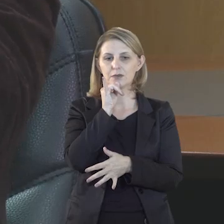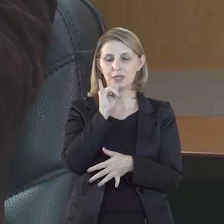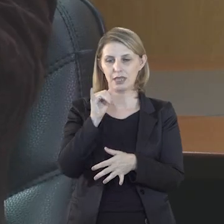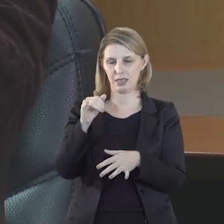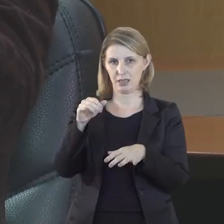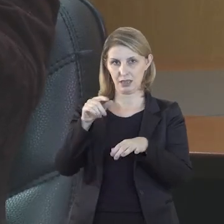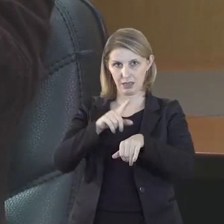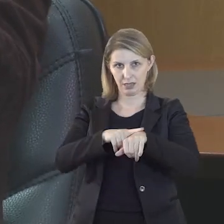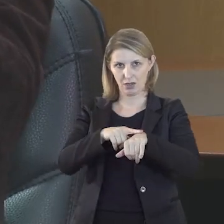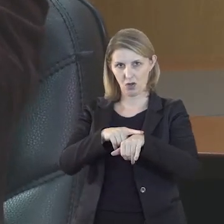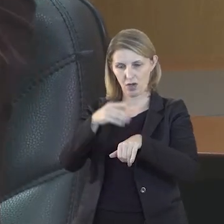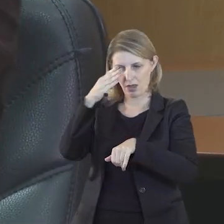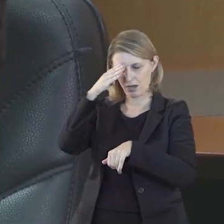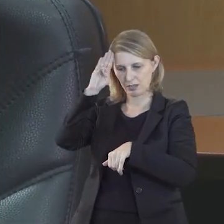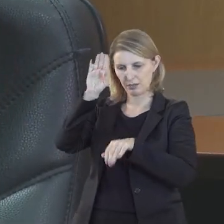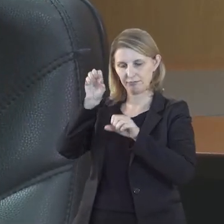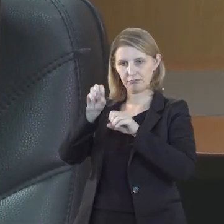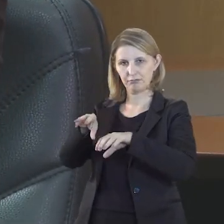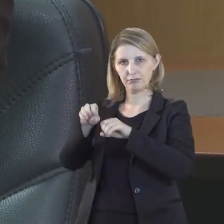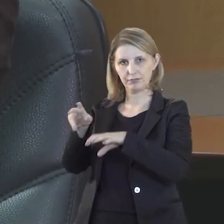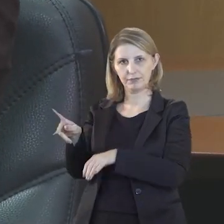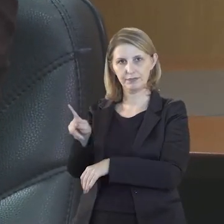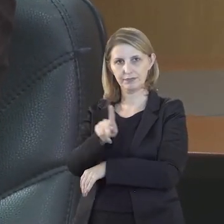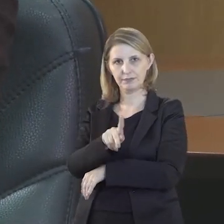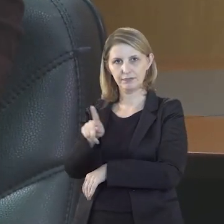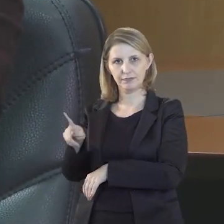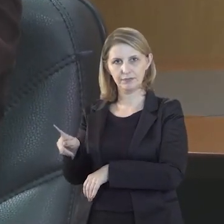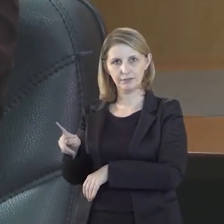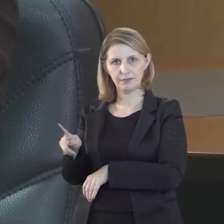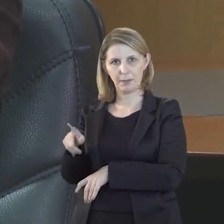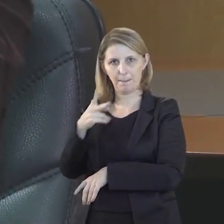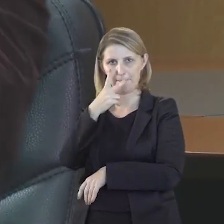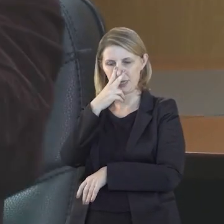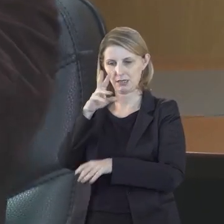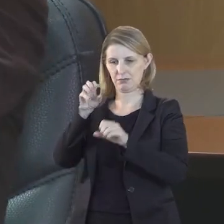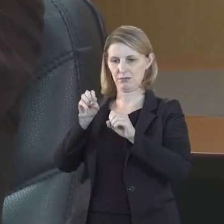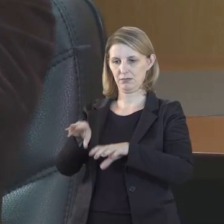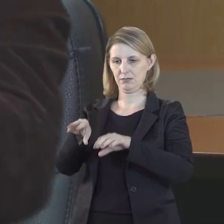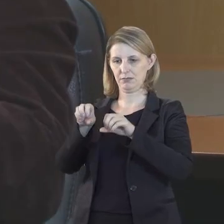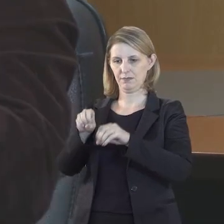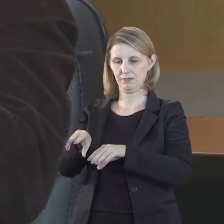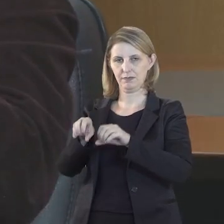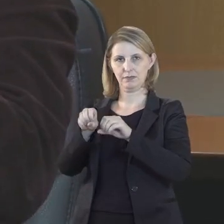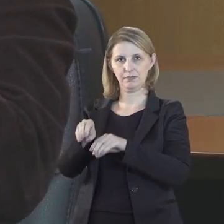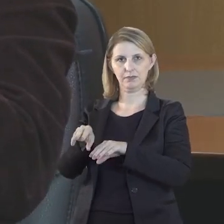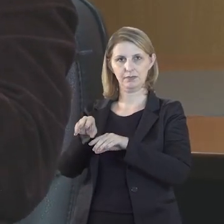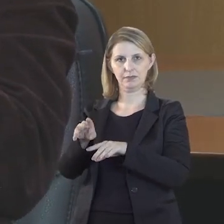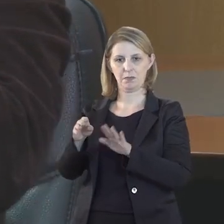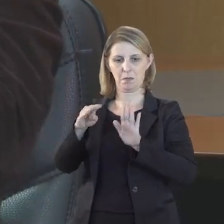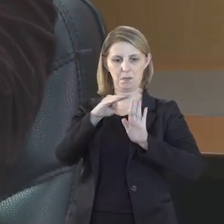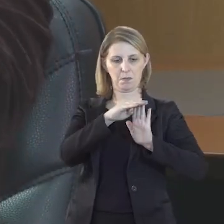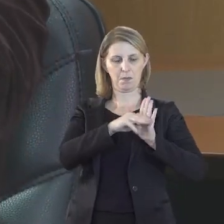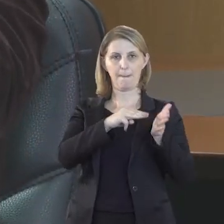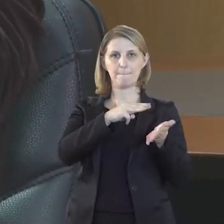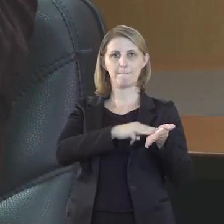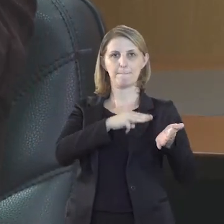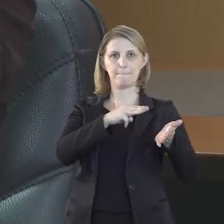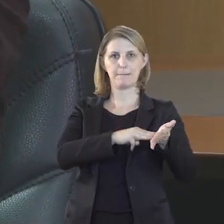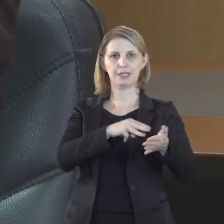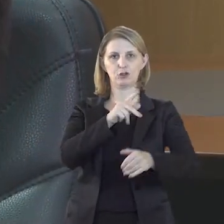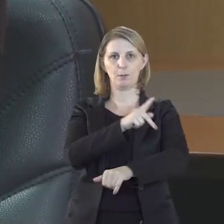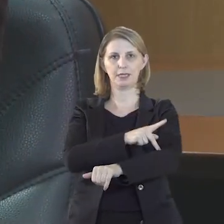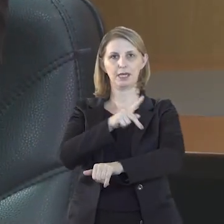às vezes, como a gente está habituado, às vezes, com a academia a lecionar, da aula, tá na relação com alunos, às vezes a gente pensa que está o